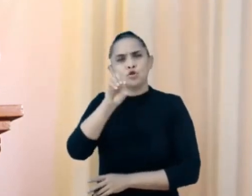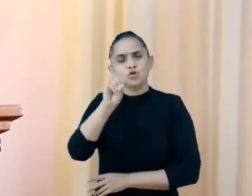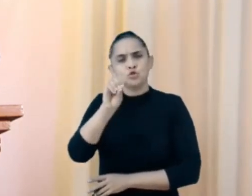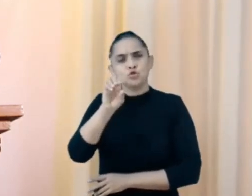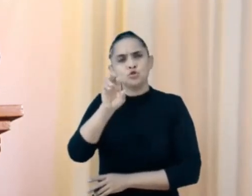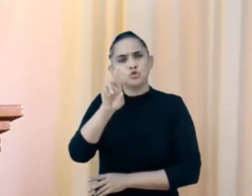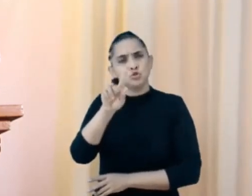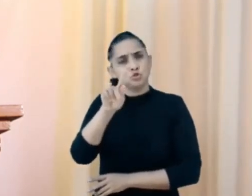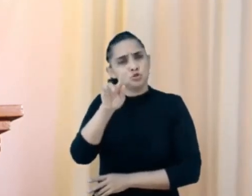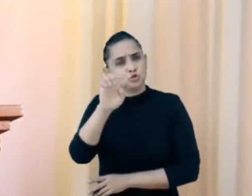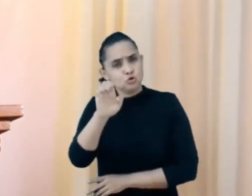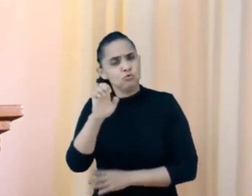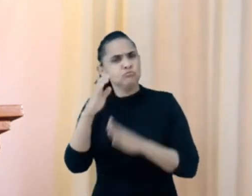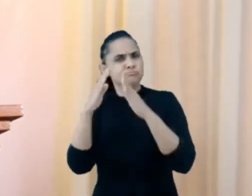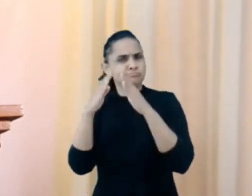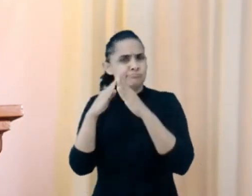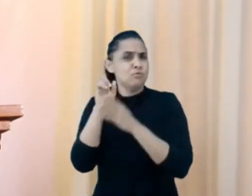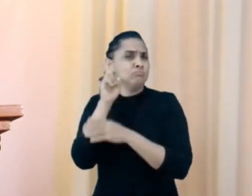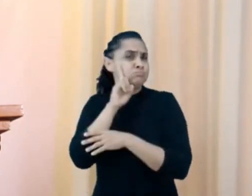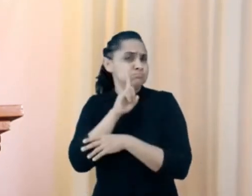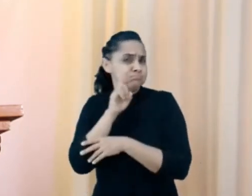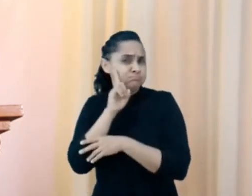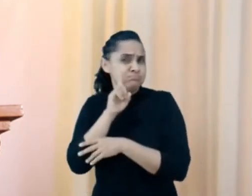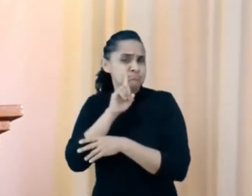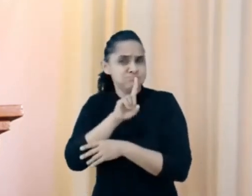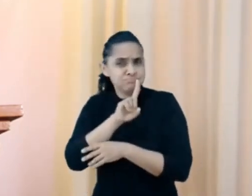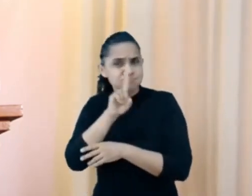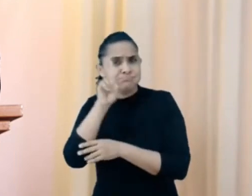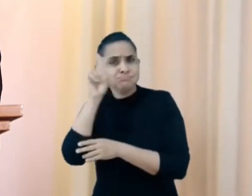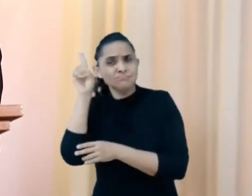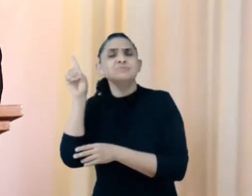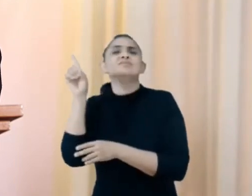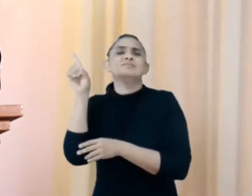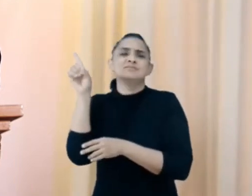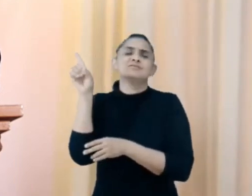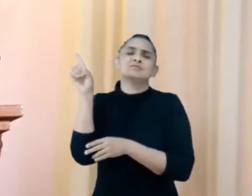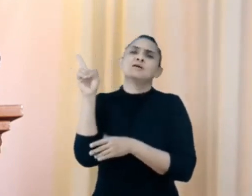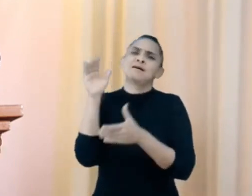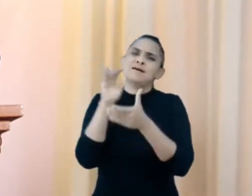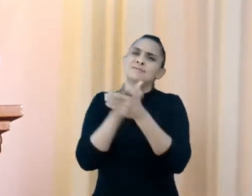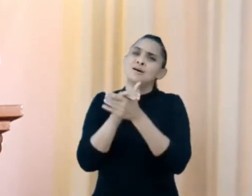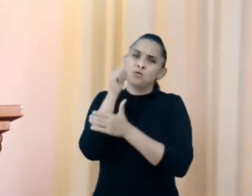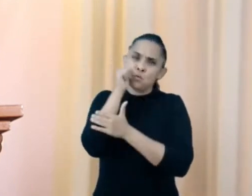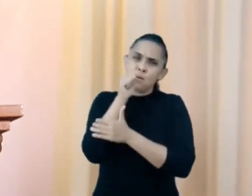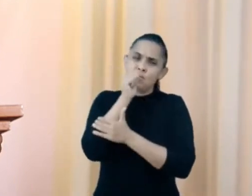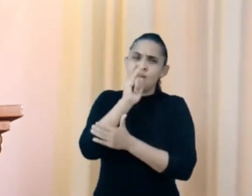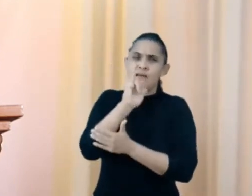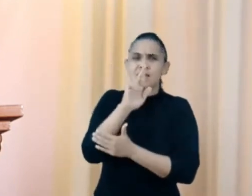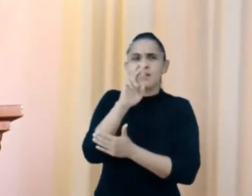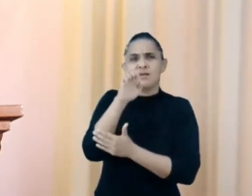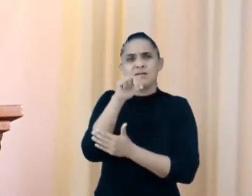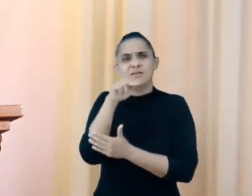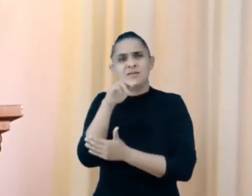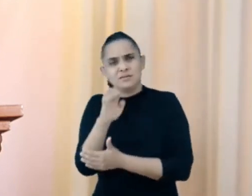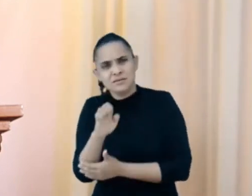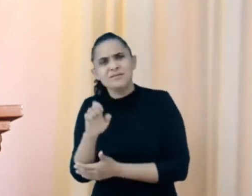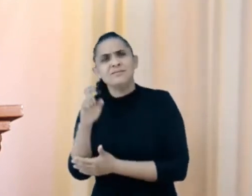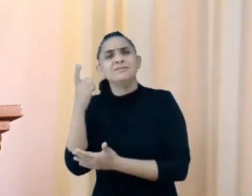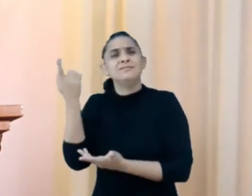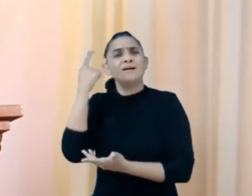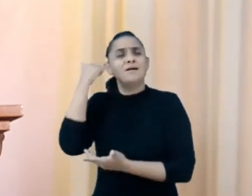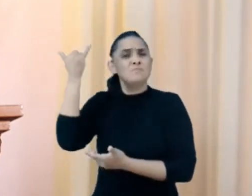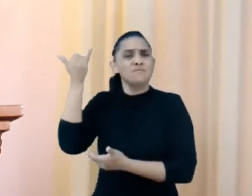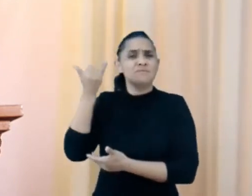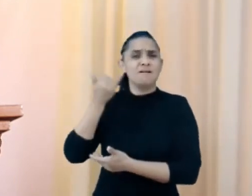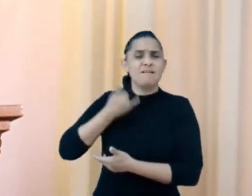querida irmã Irene Lima, filha do irmão José Lima. E ontem eu recebi a notícia que o irmão está hospitalizado, está